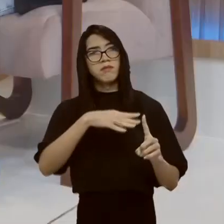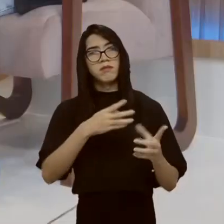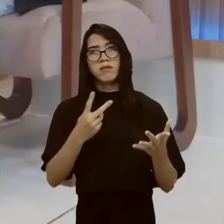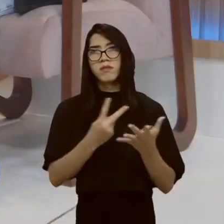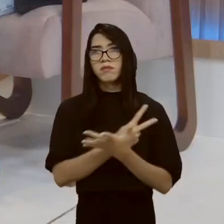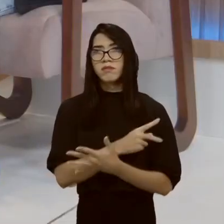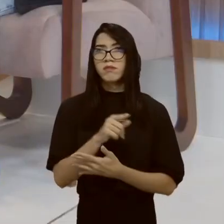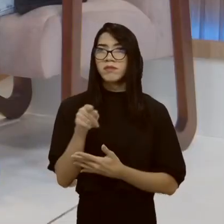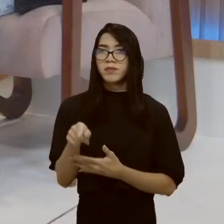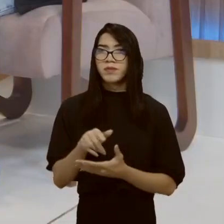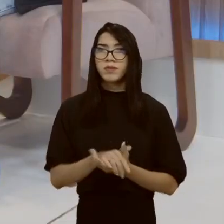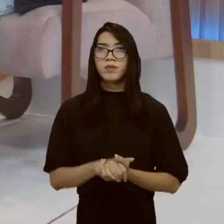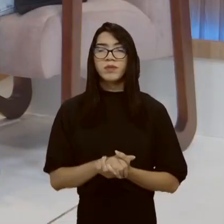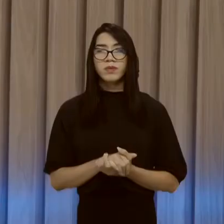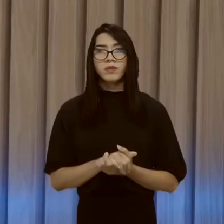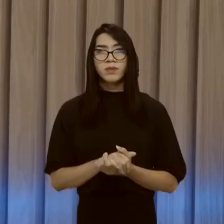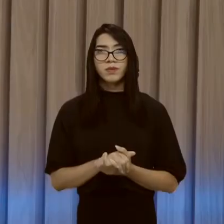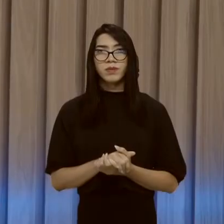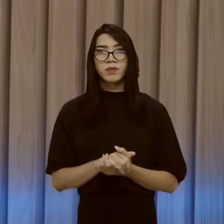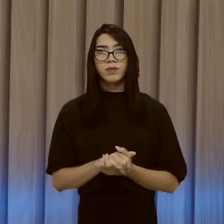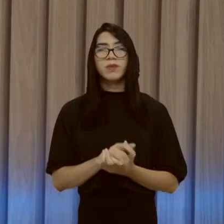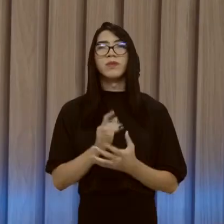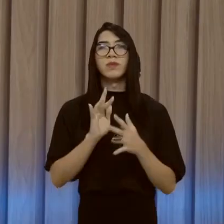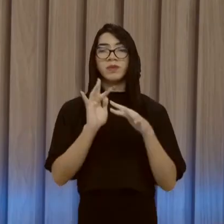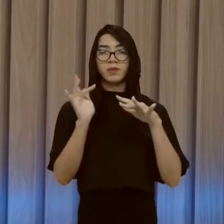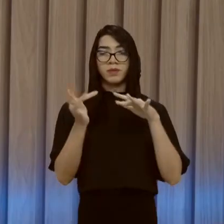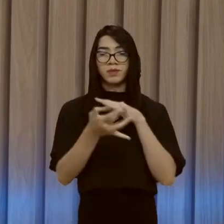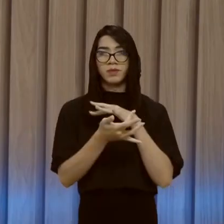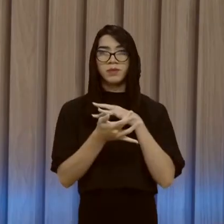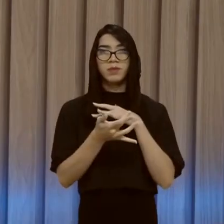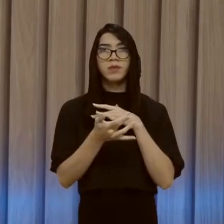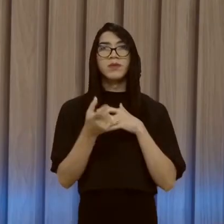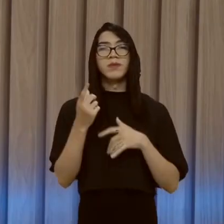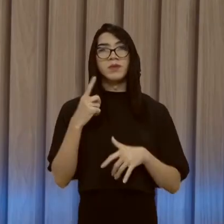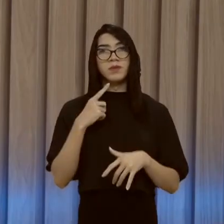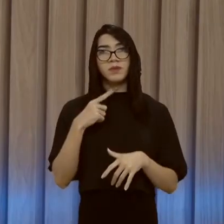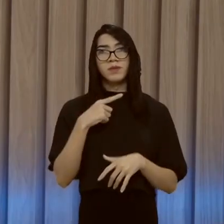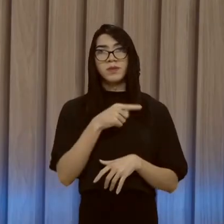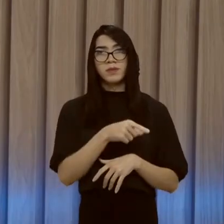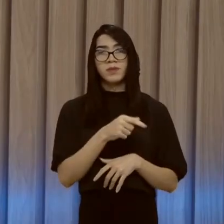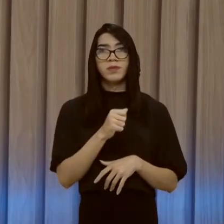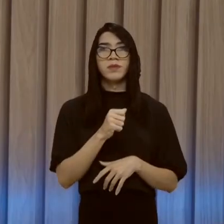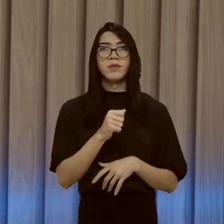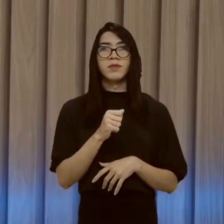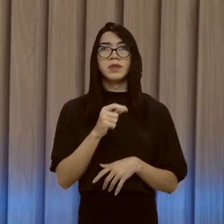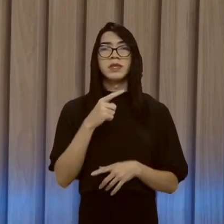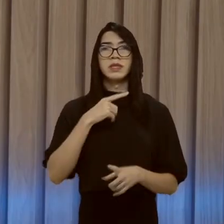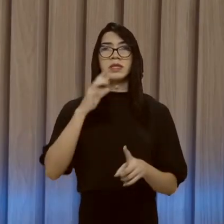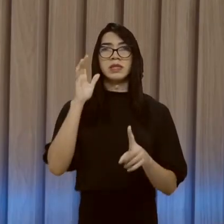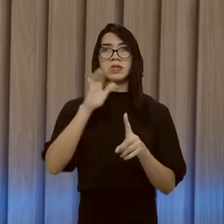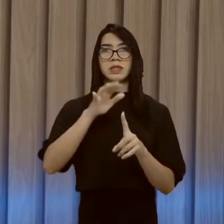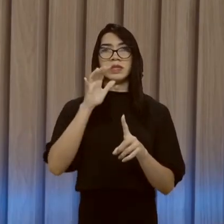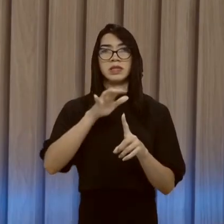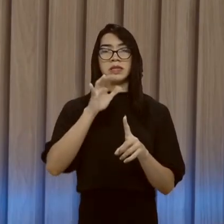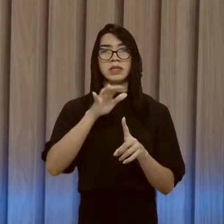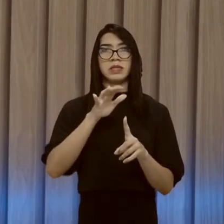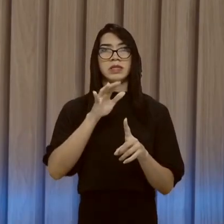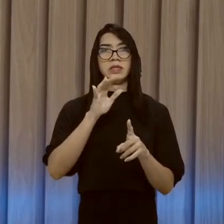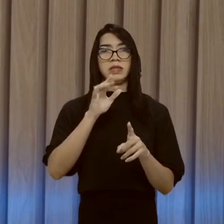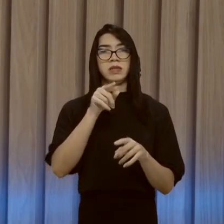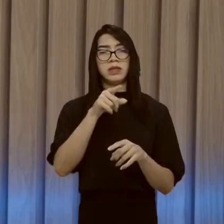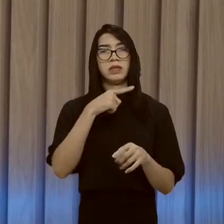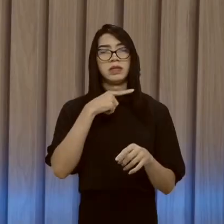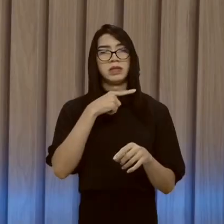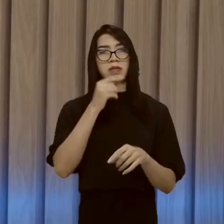com certeza, Fernanda, porque as redes sociais, por si só, elas não fazem um adolescente cometer esse crime. Então, existe uma série